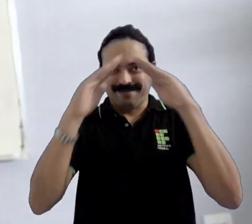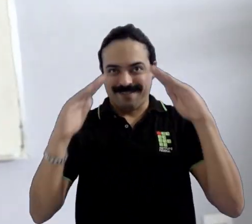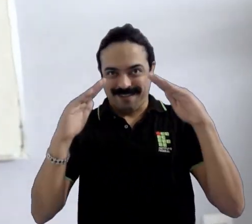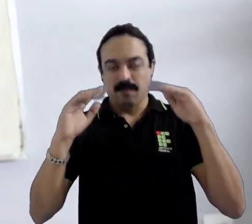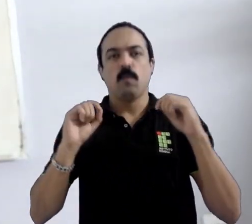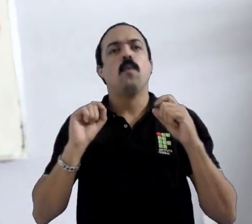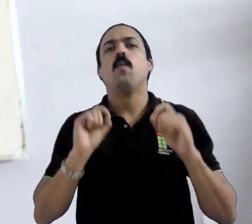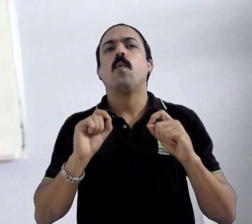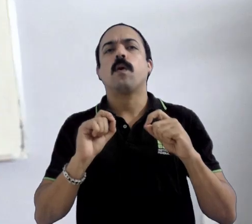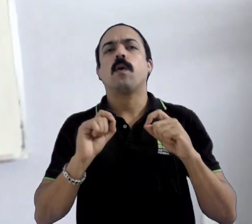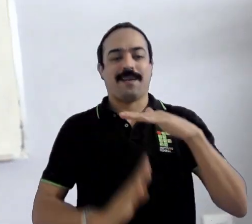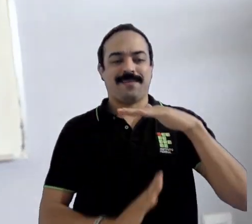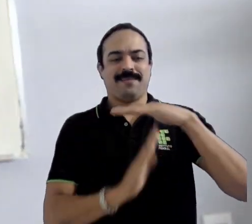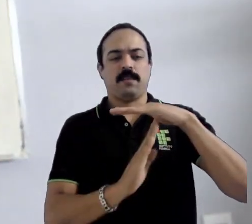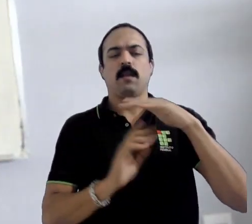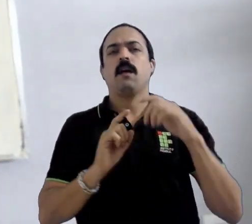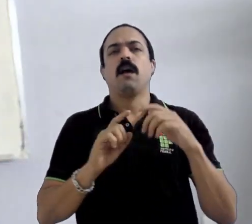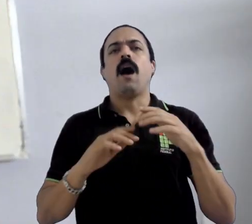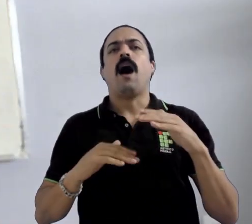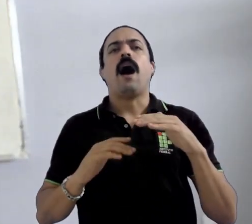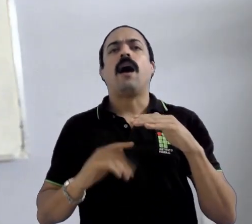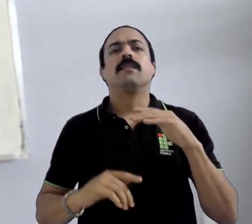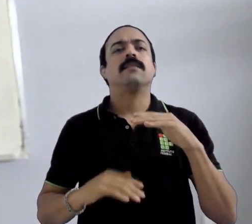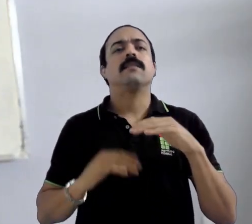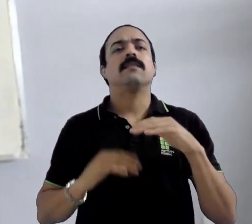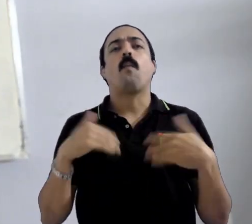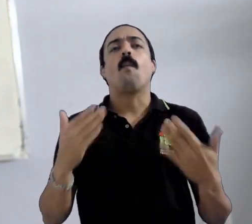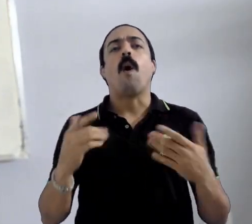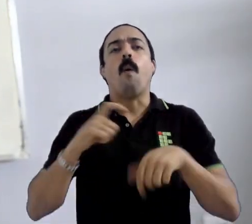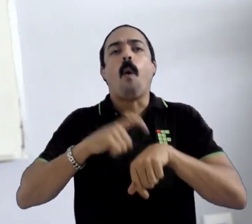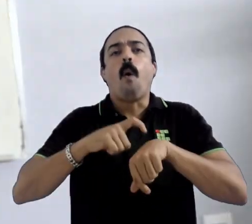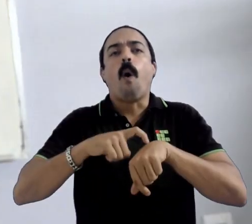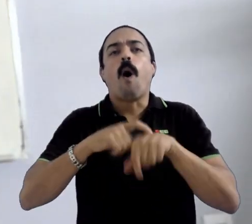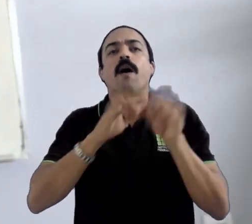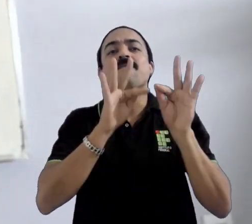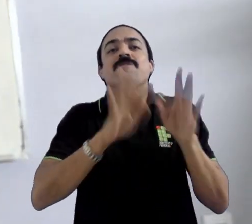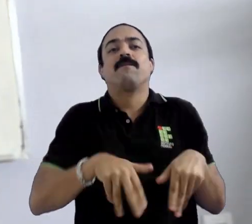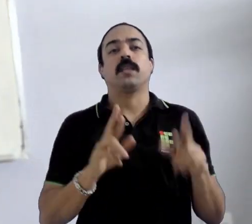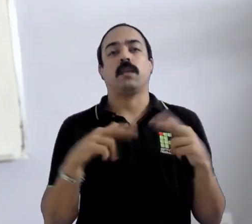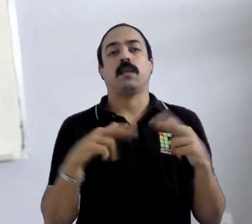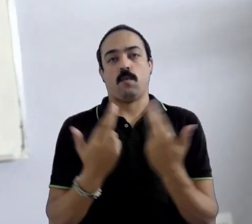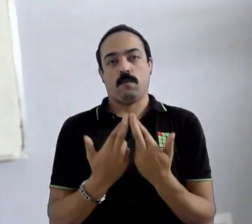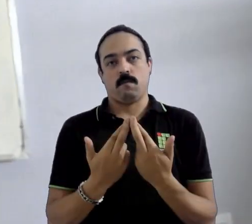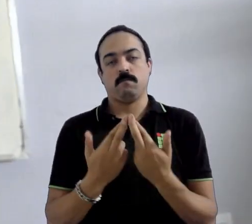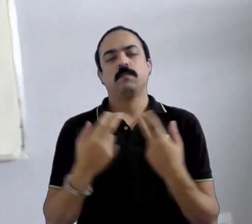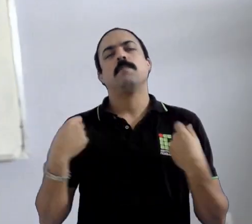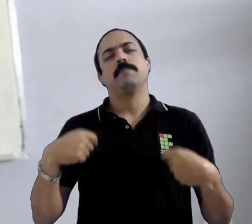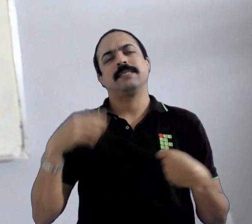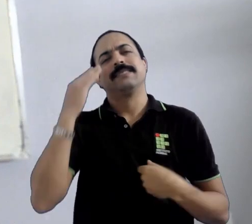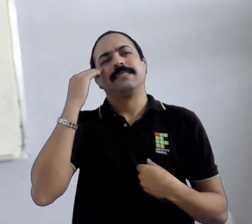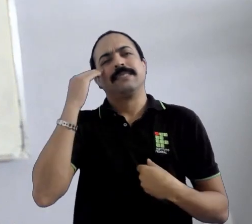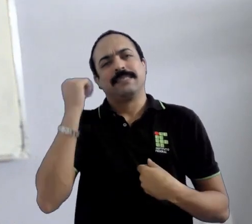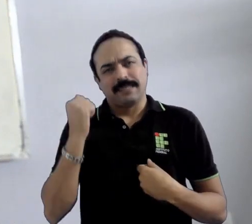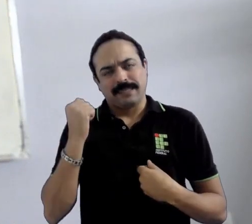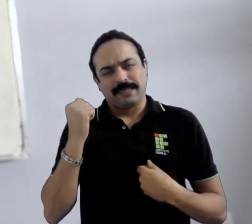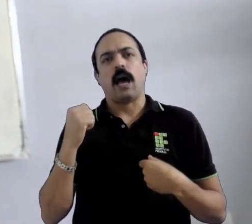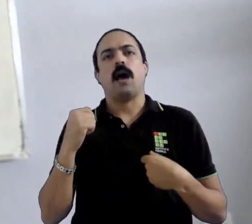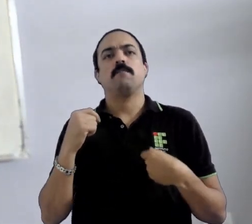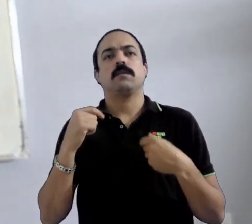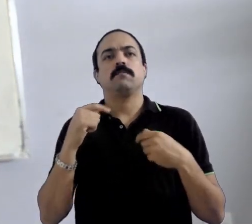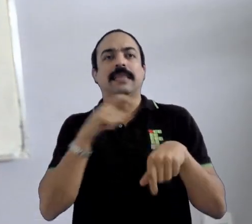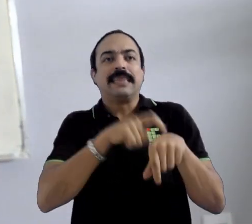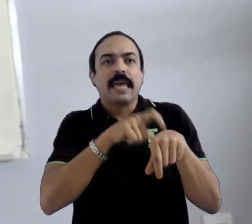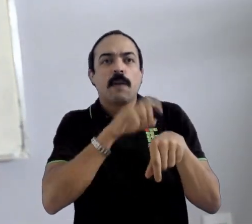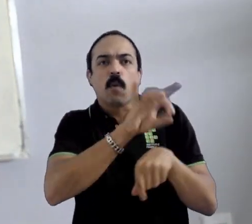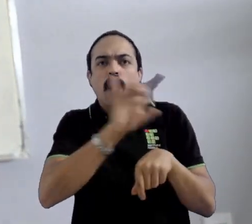Até que horas a reunião vai poder acontecer. A gente sabe que tem que respeitar o tempo dos outros. A gente